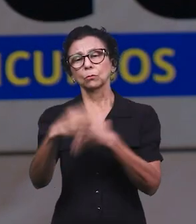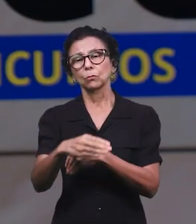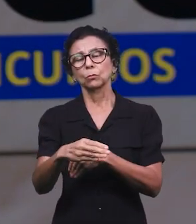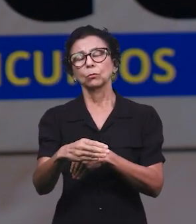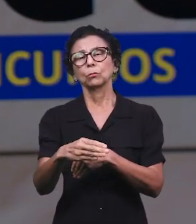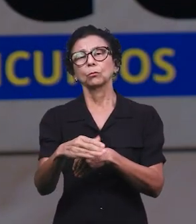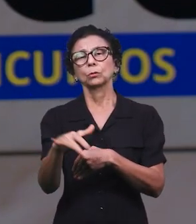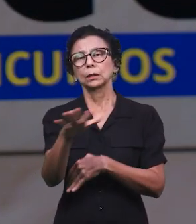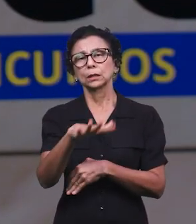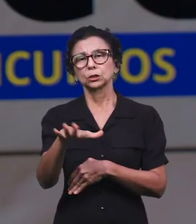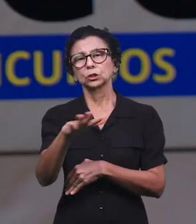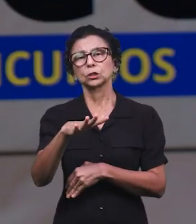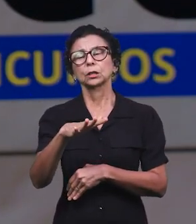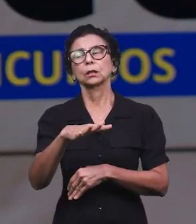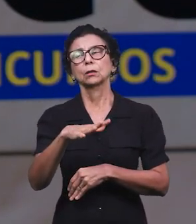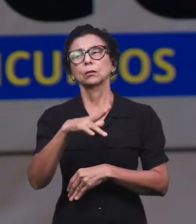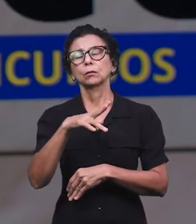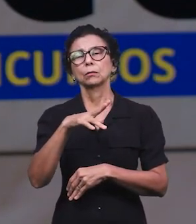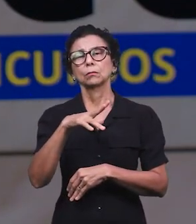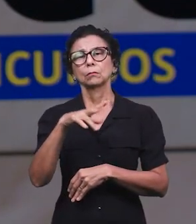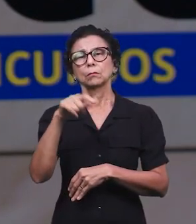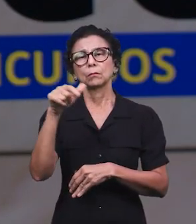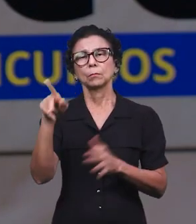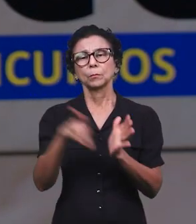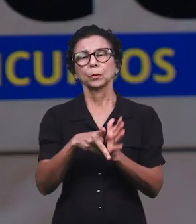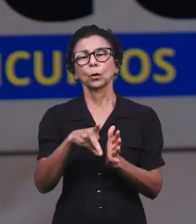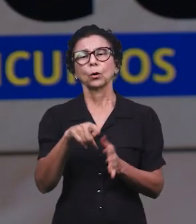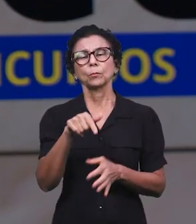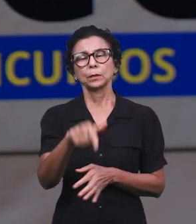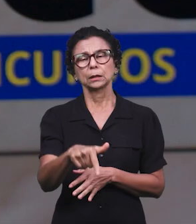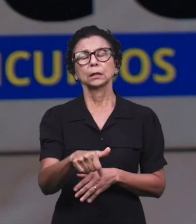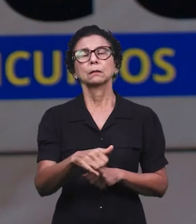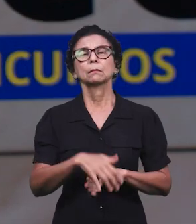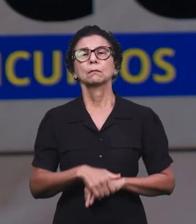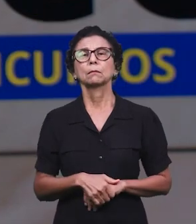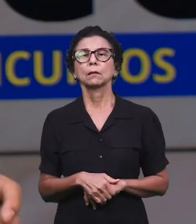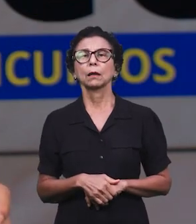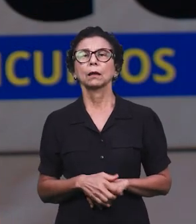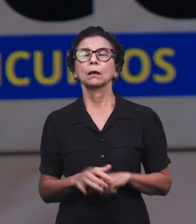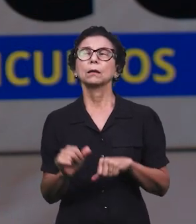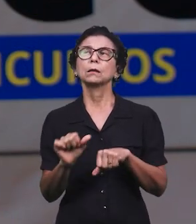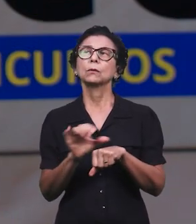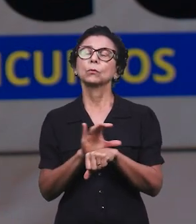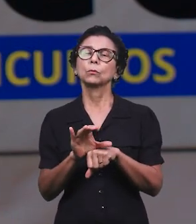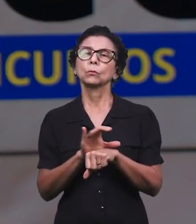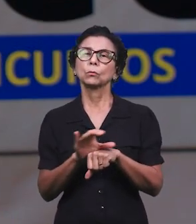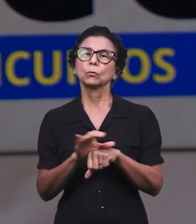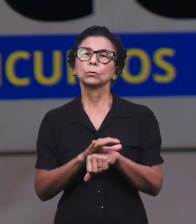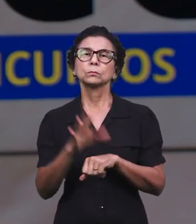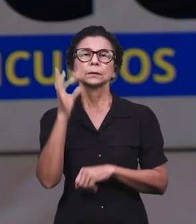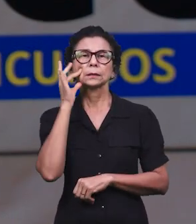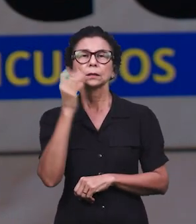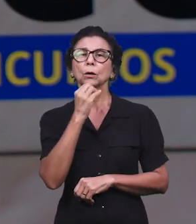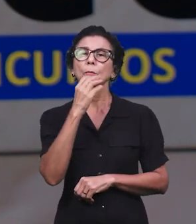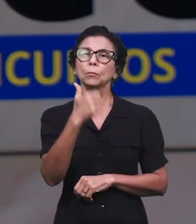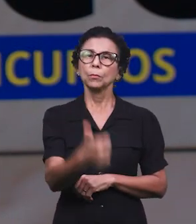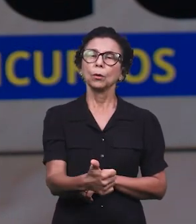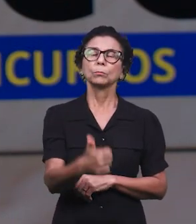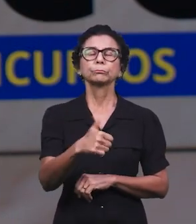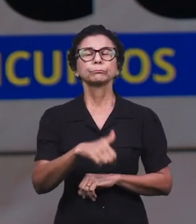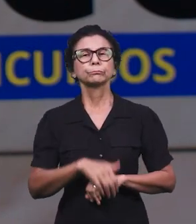concurso local, que eu encontrei um curso preparatório presencial que me atende. Então, nesse momento, eu estou fazendo isso, tá